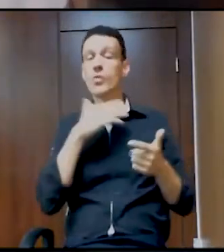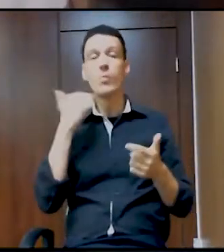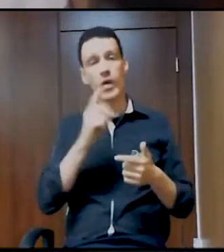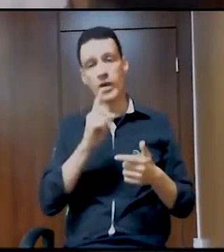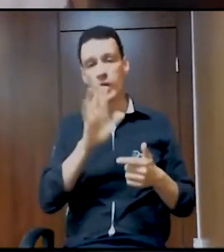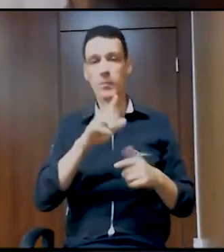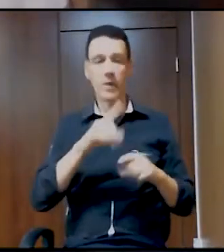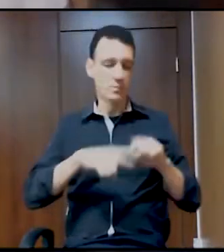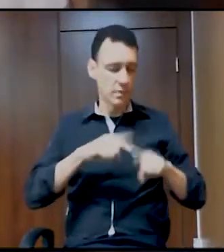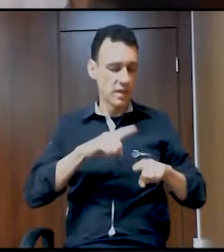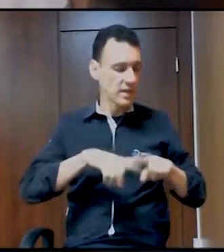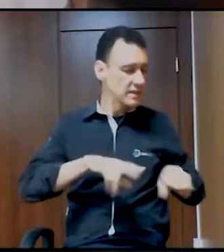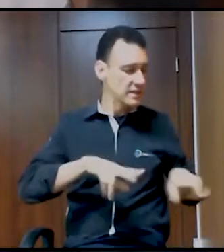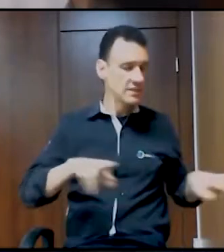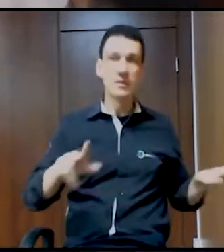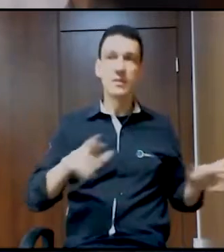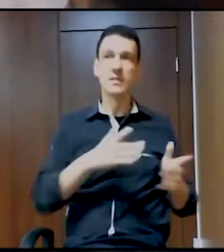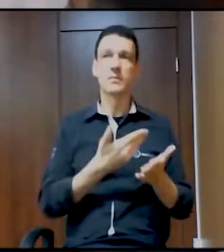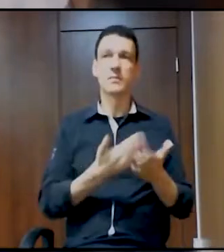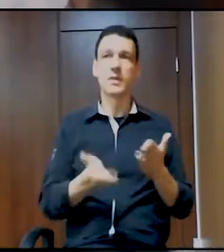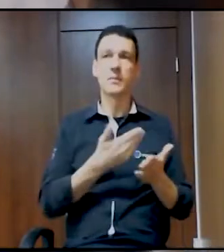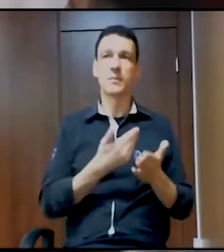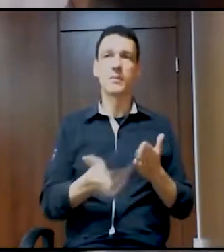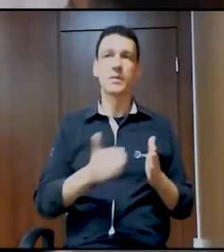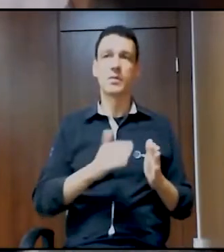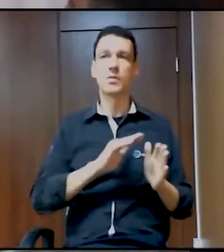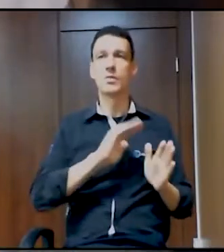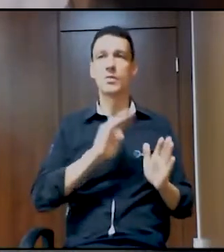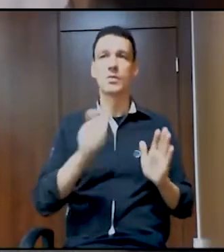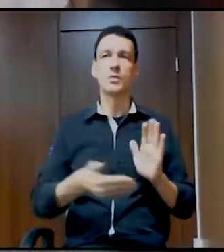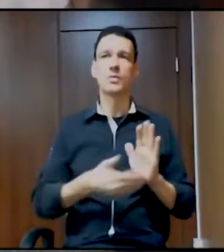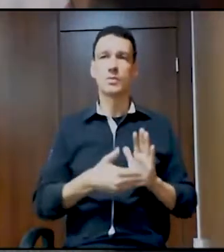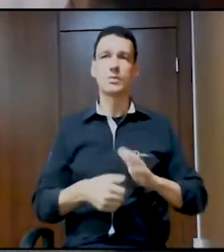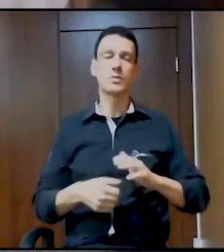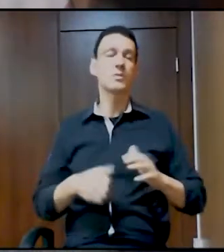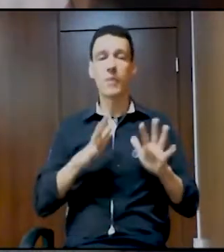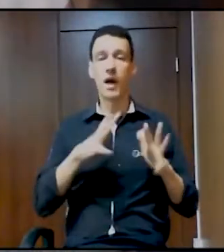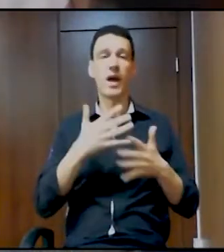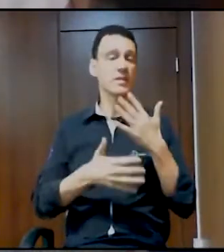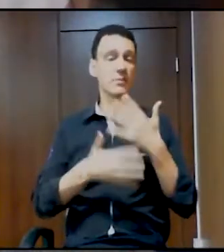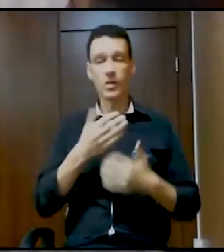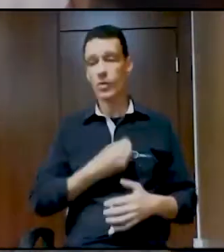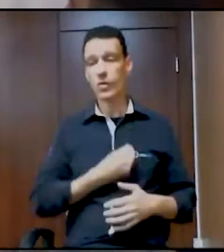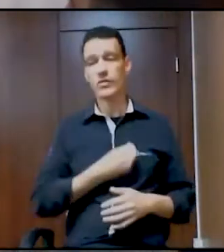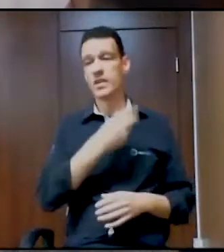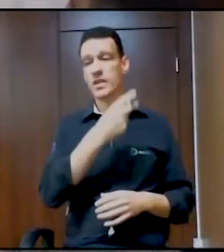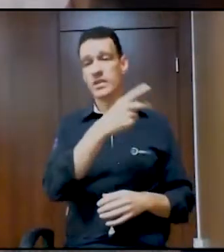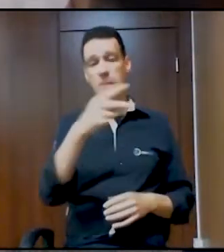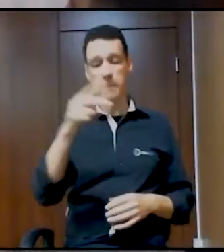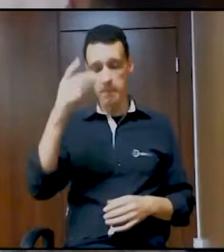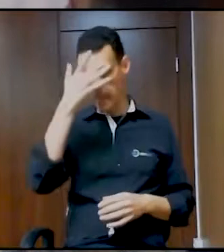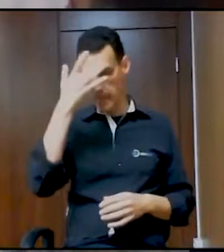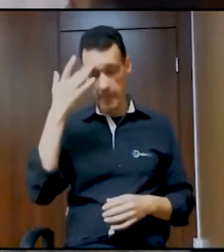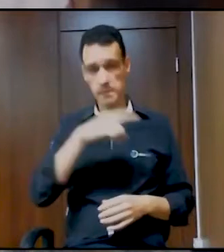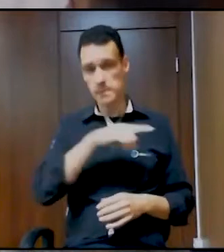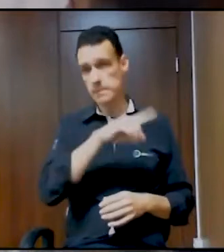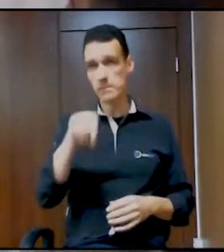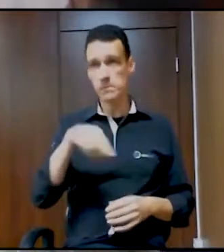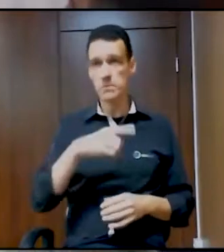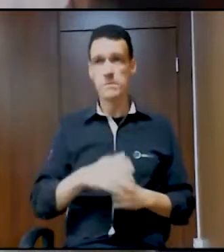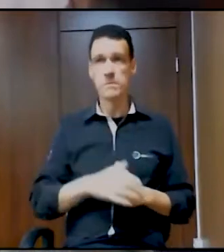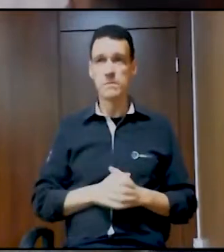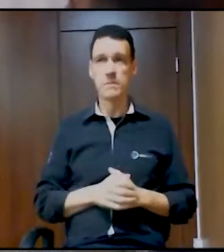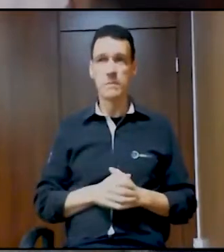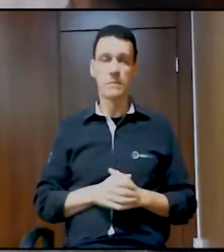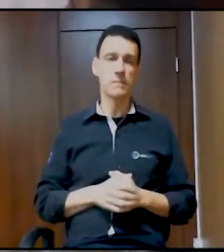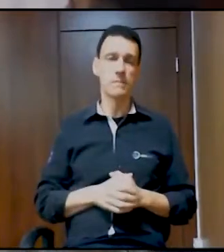bens, os meus companheiros de comunidade, mas atrapalhou a vida de muitas pessoas. E o olhar da cidade